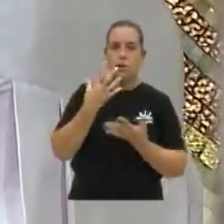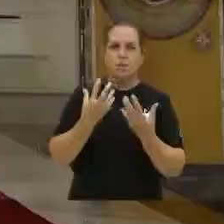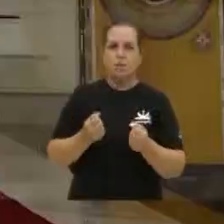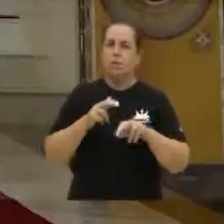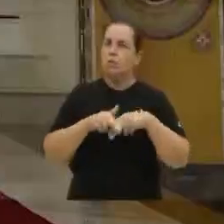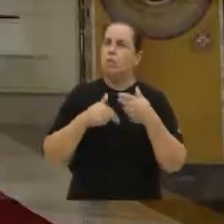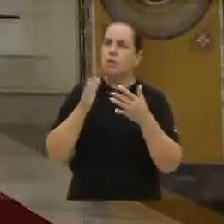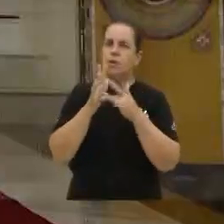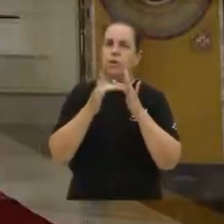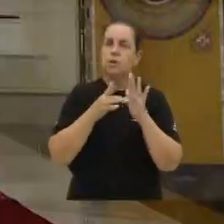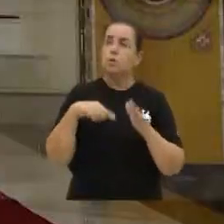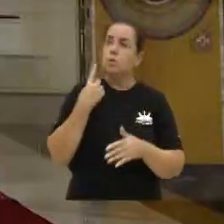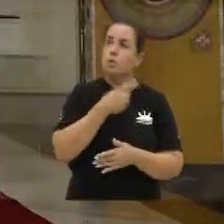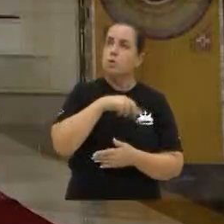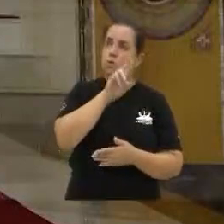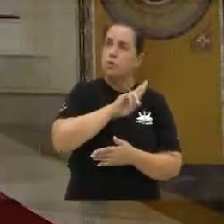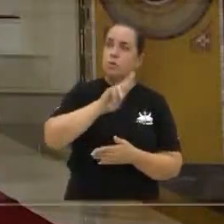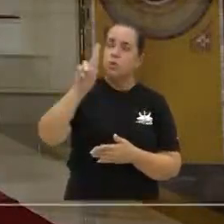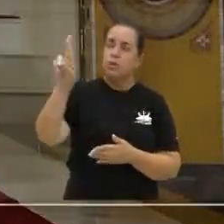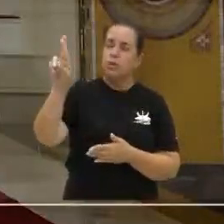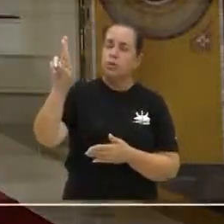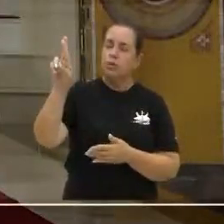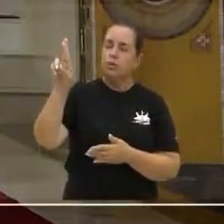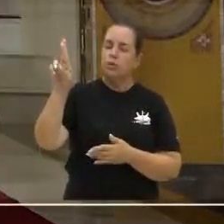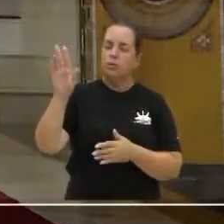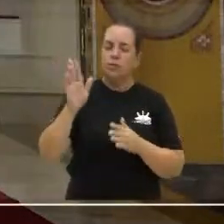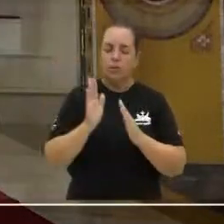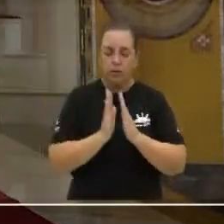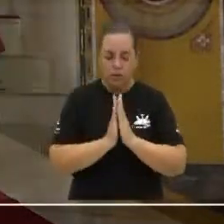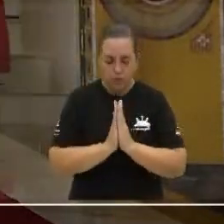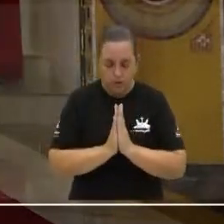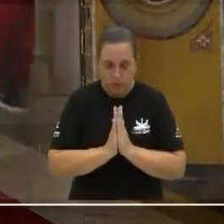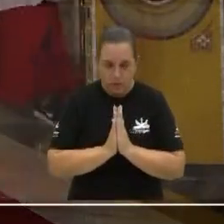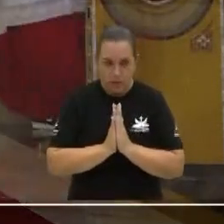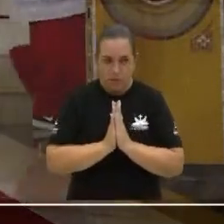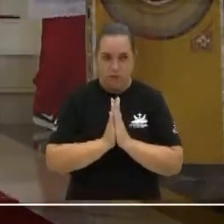por Cristo nosso Senhor.